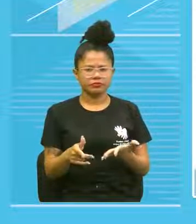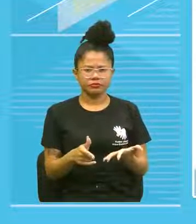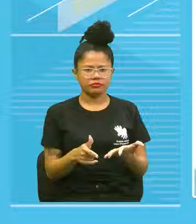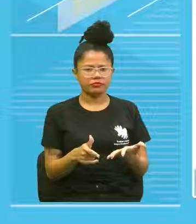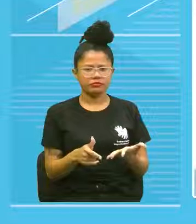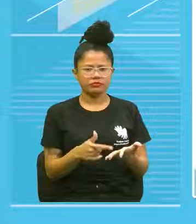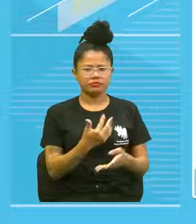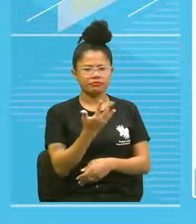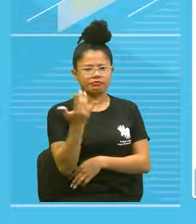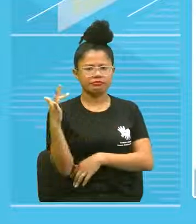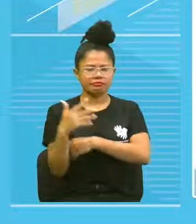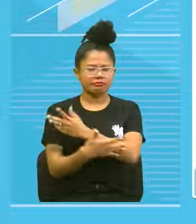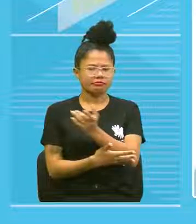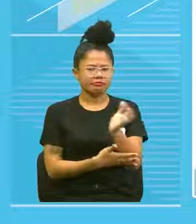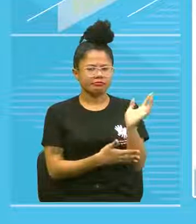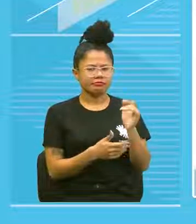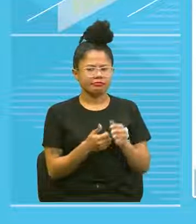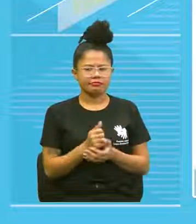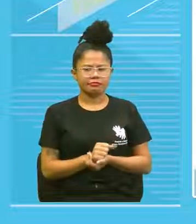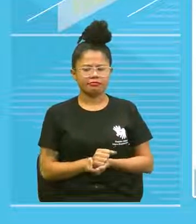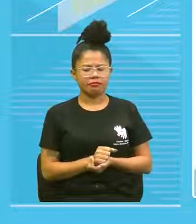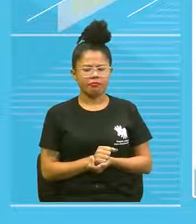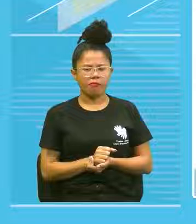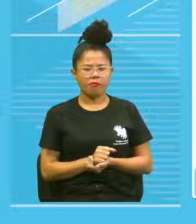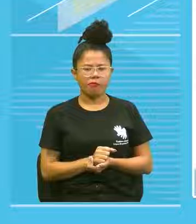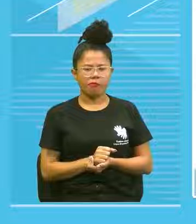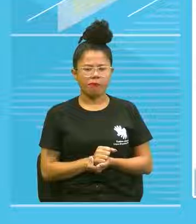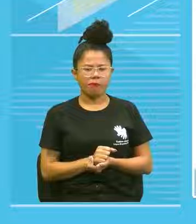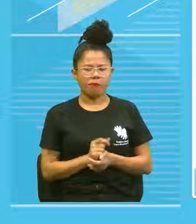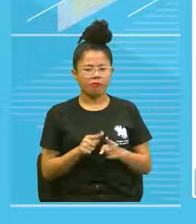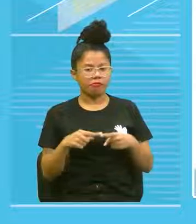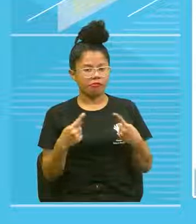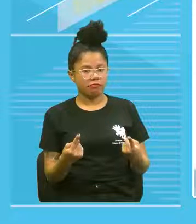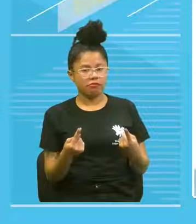Vegetais mas comercialmente